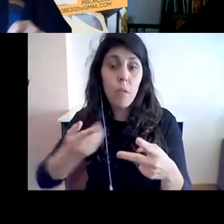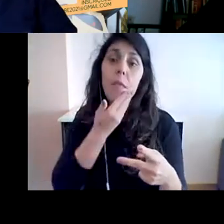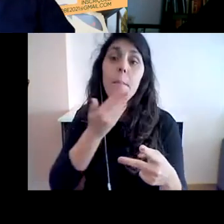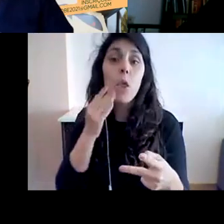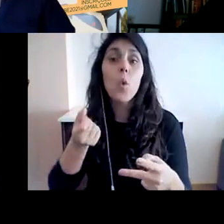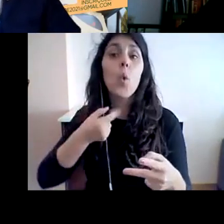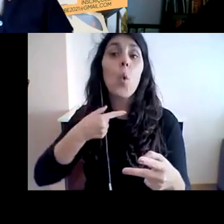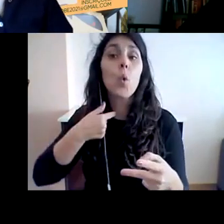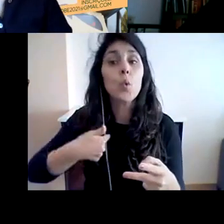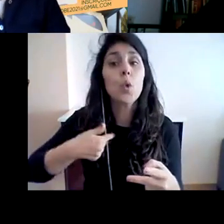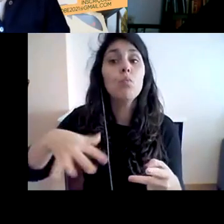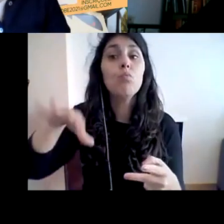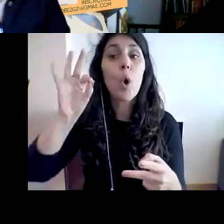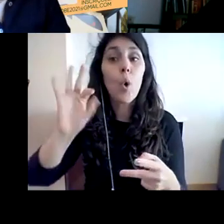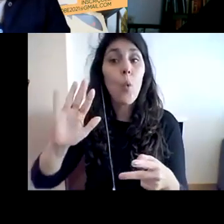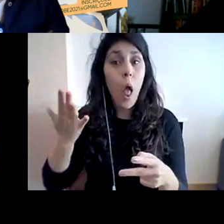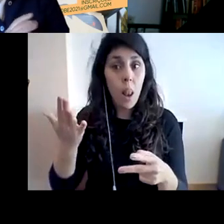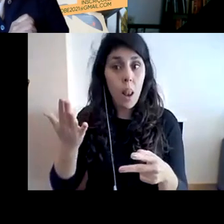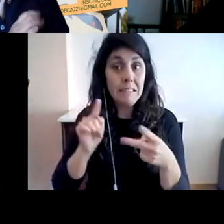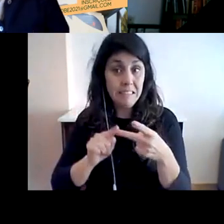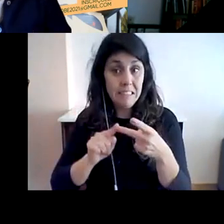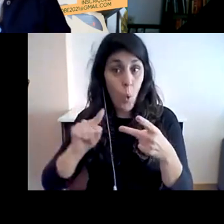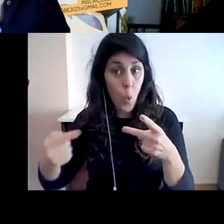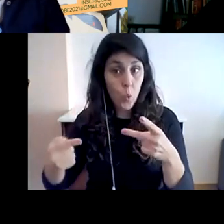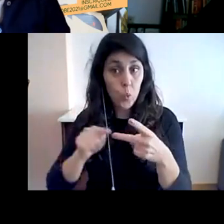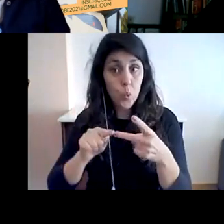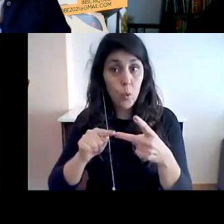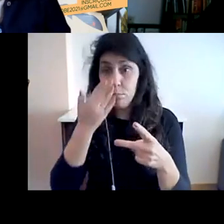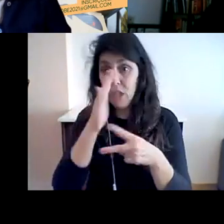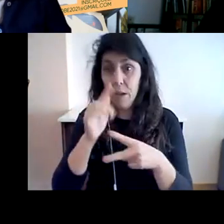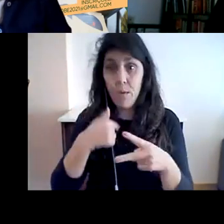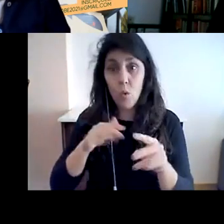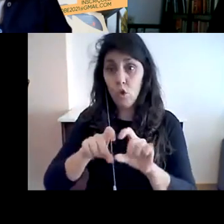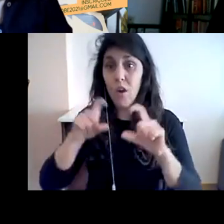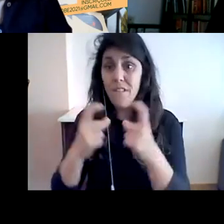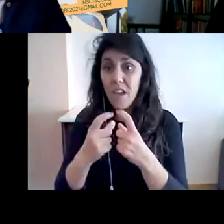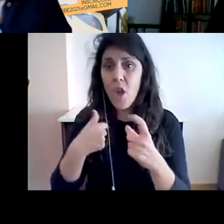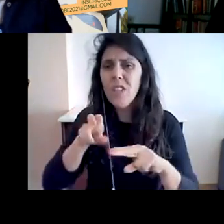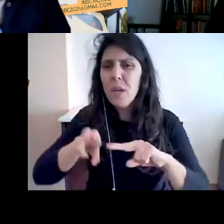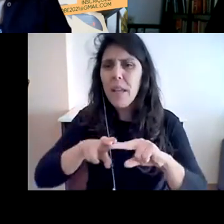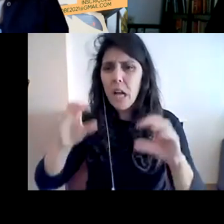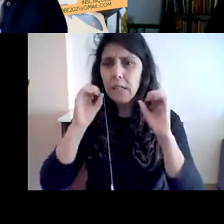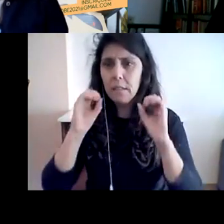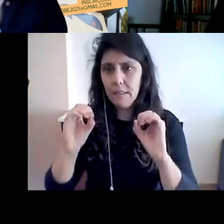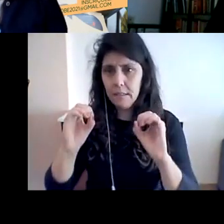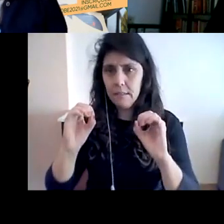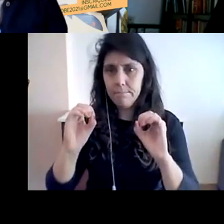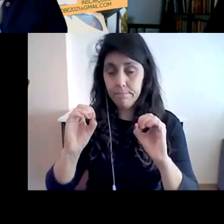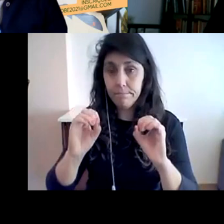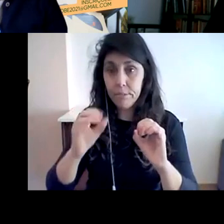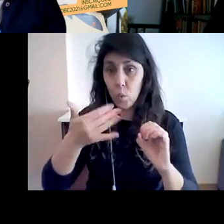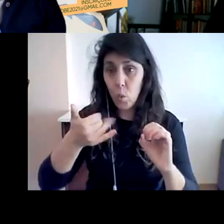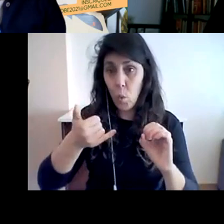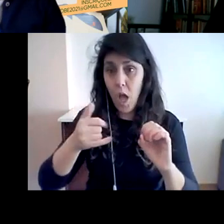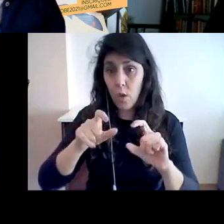curso que eu iria seguir. Outro esse, que no meu caso, por exemplo, era a geografia, uma disciplina que eu não tive durante estes 3 anos de formação. Tinha